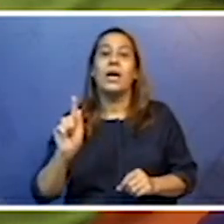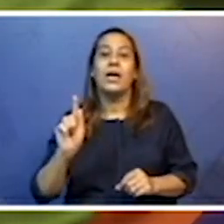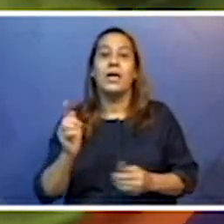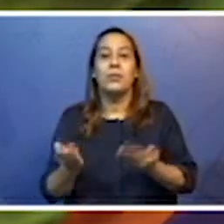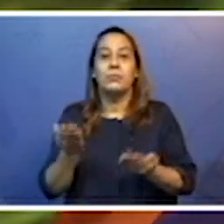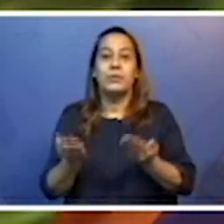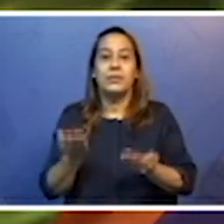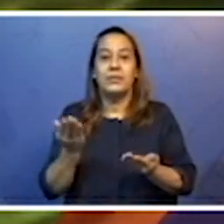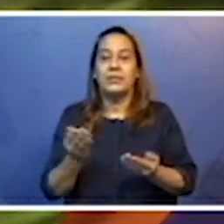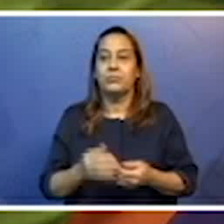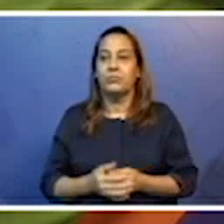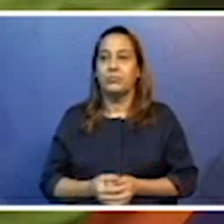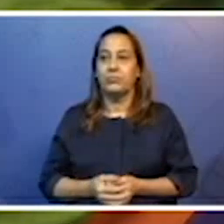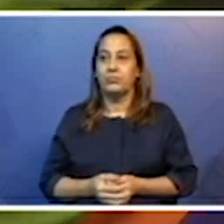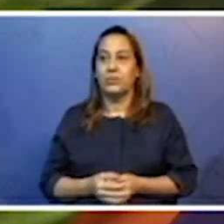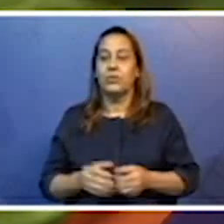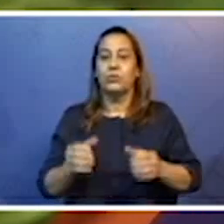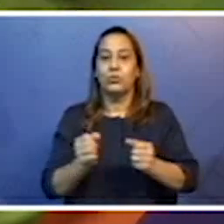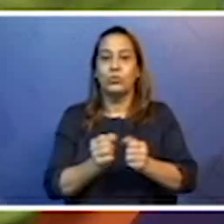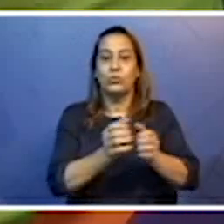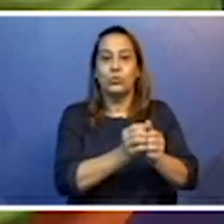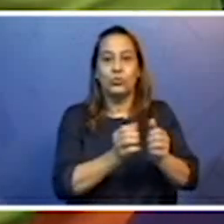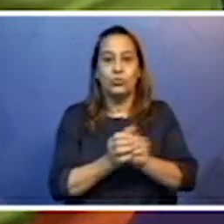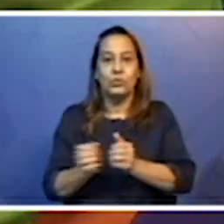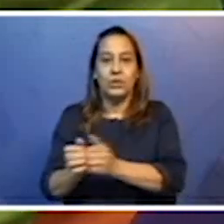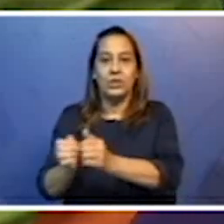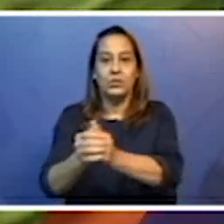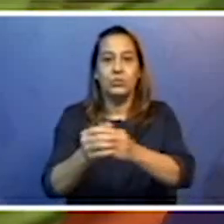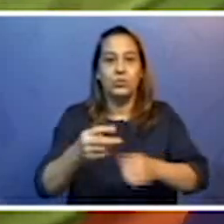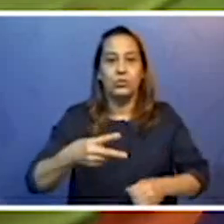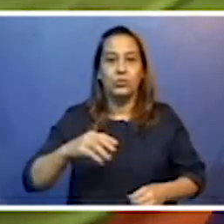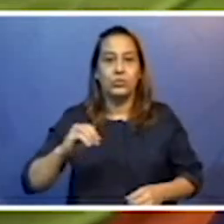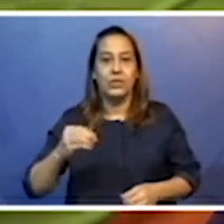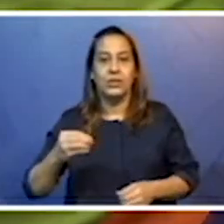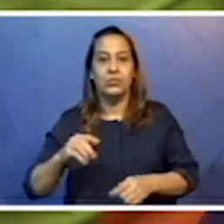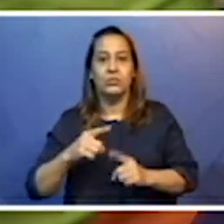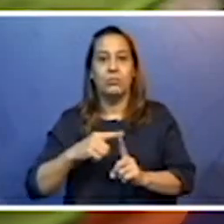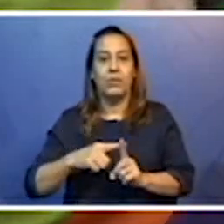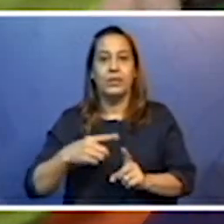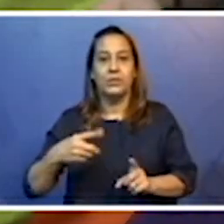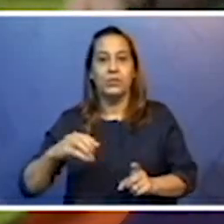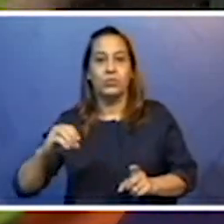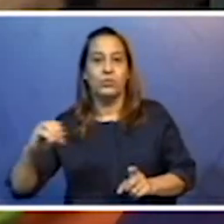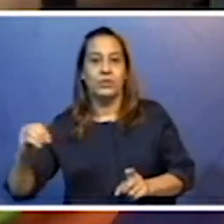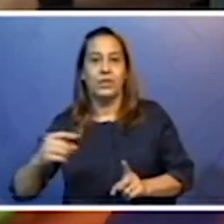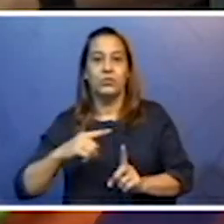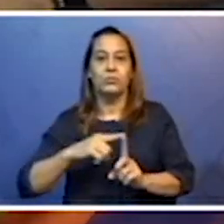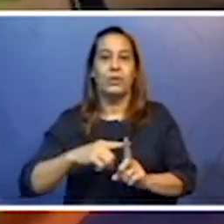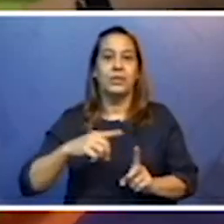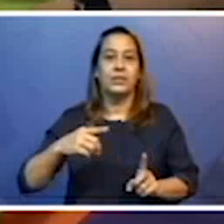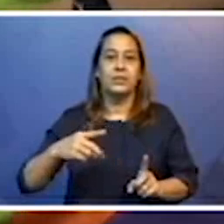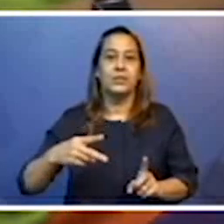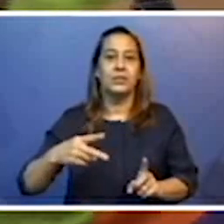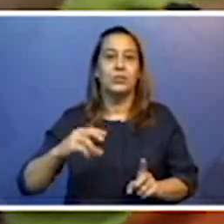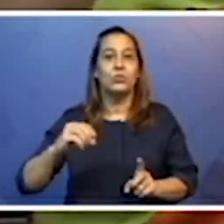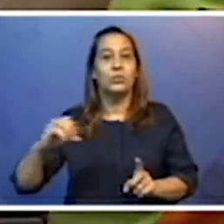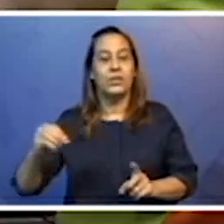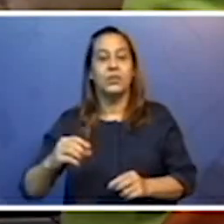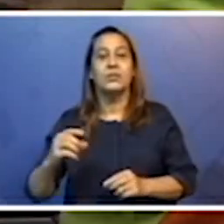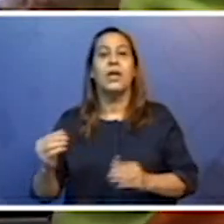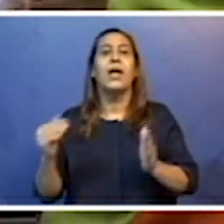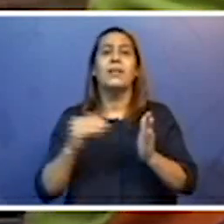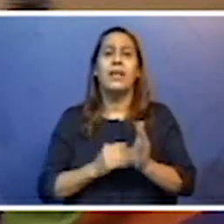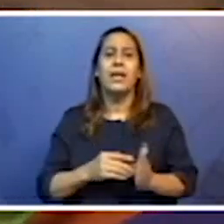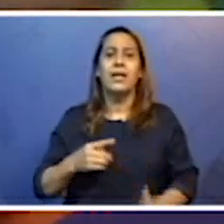ir juntando de 200 em 200 até chegar no 1.000? Então, é isso que nós vamos fazer. Então,